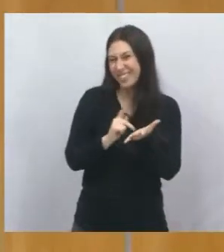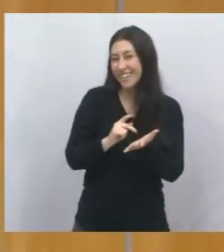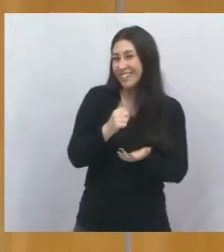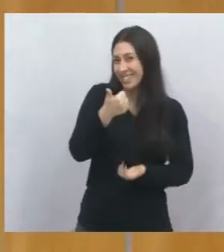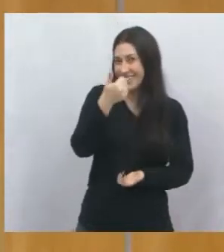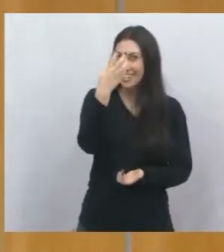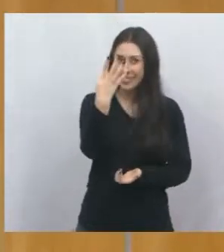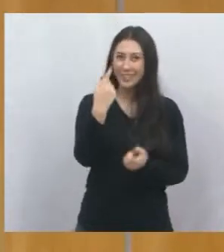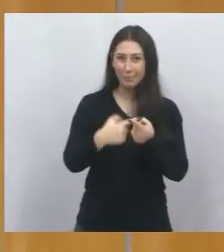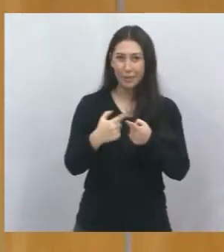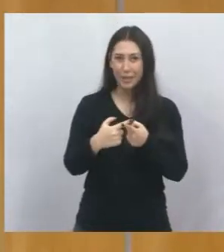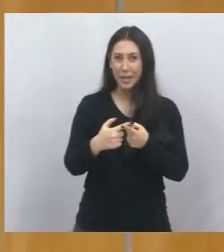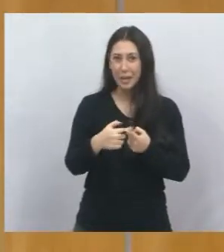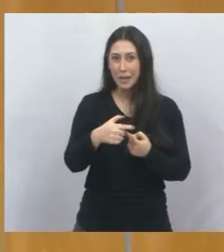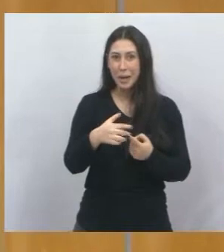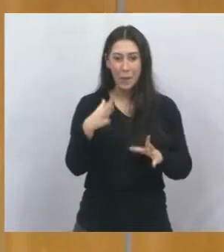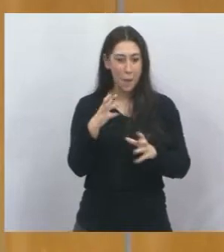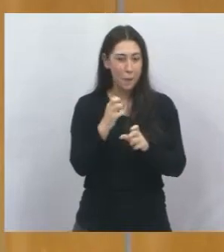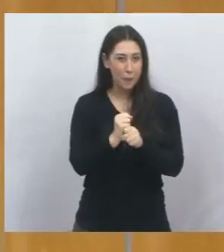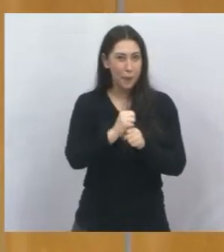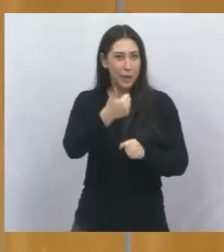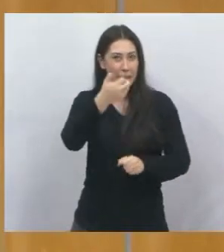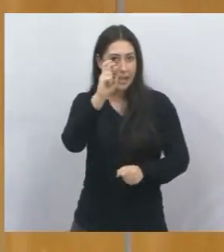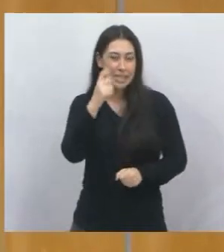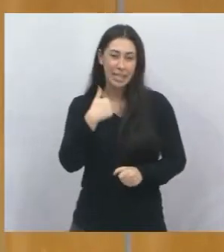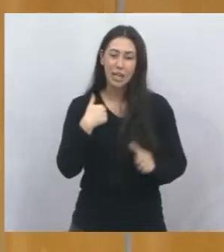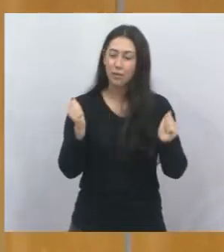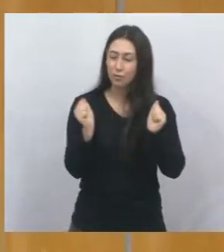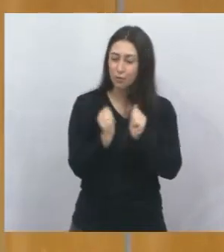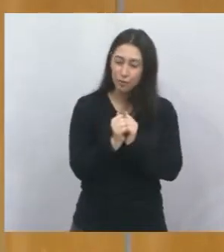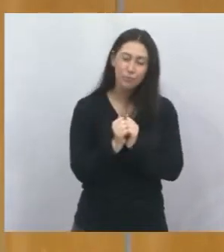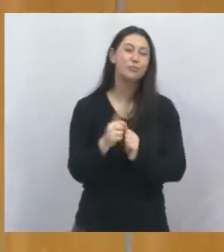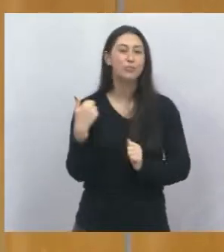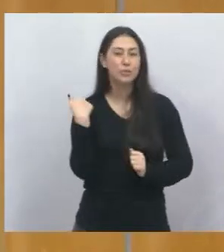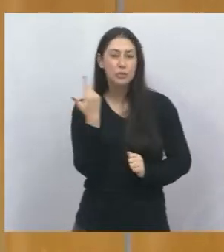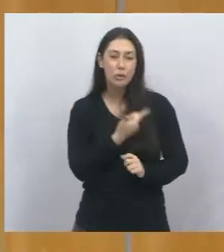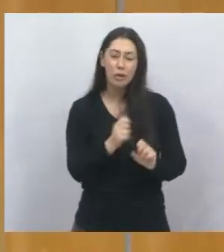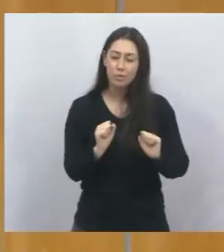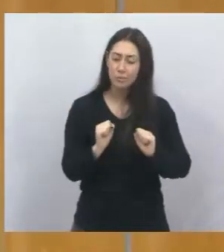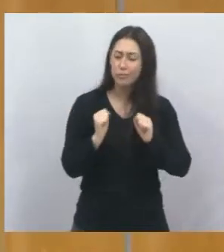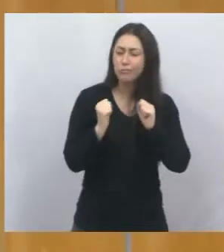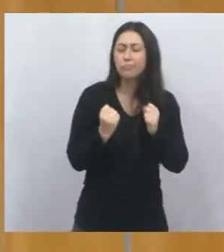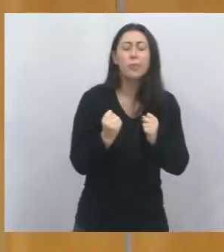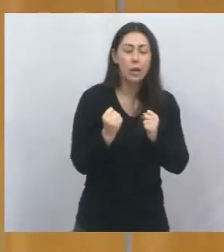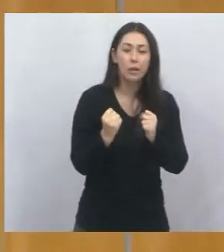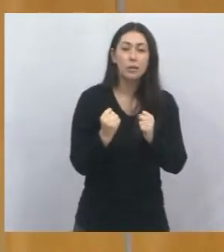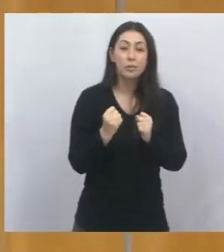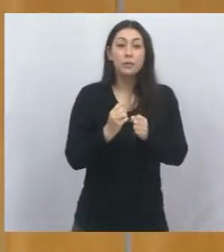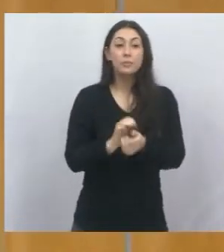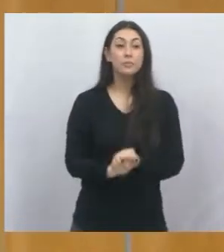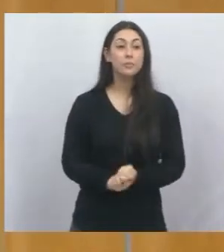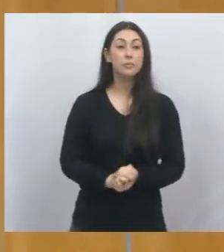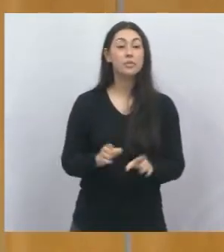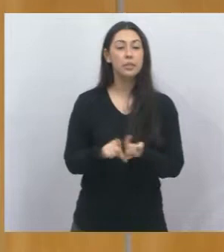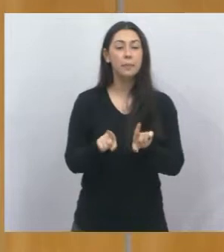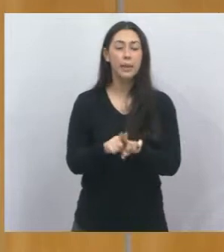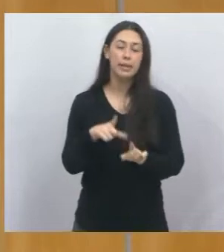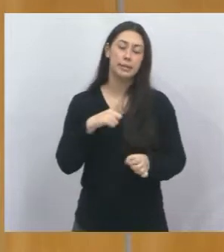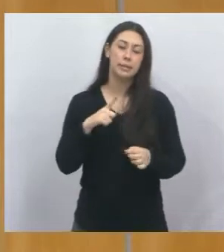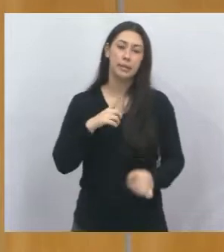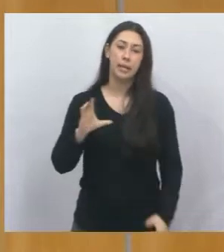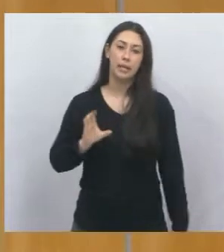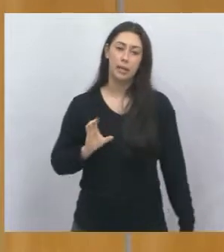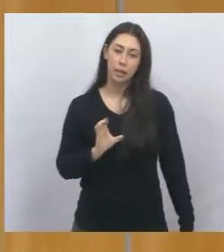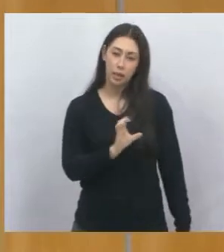um deles, aos 14 que carregam piano, junto com os demais comissionados, que não são muitos, a nossa presidente, a